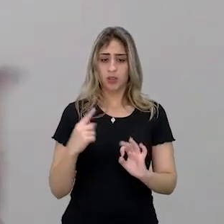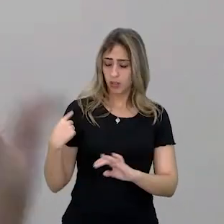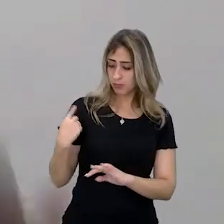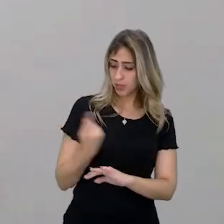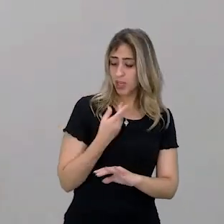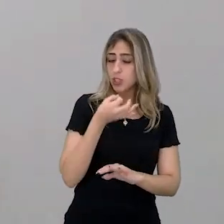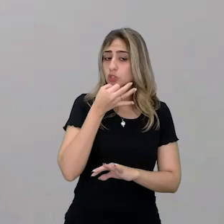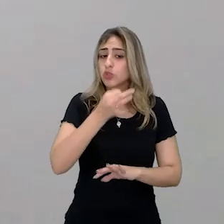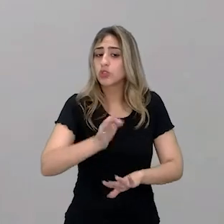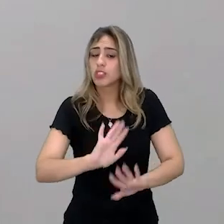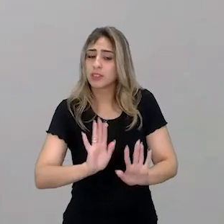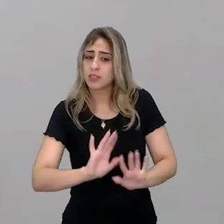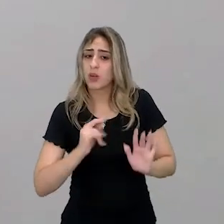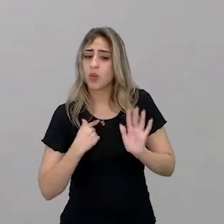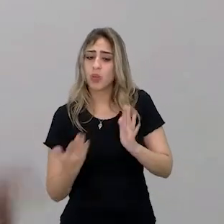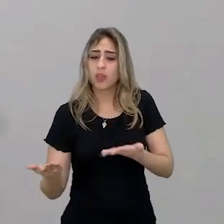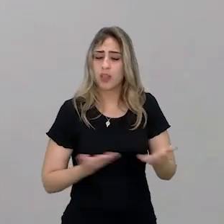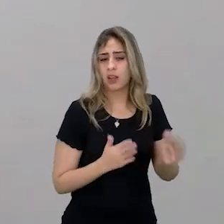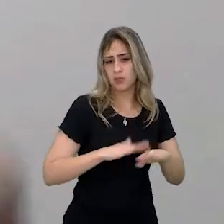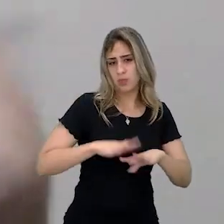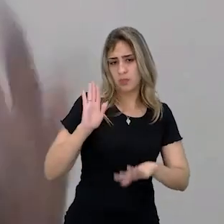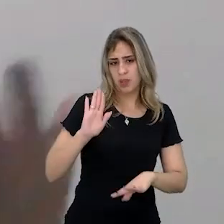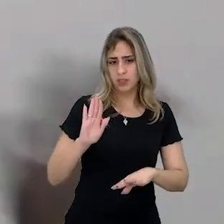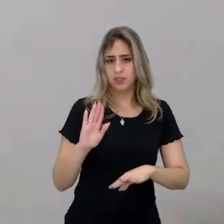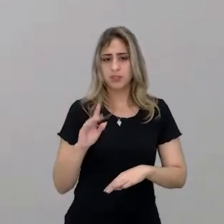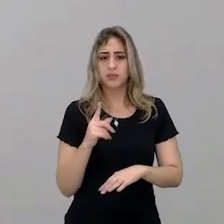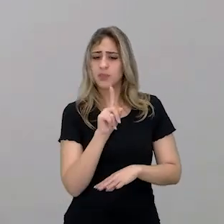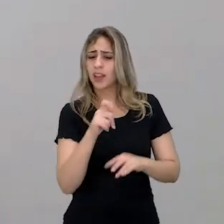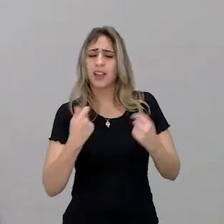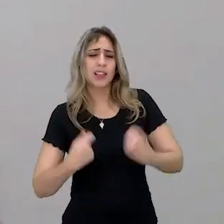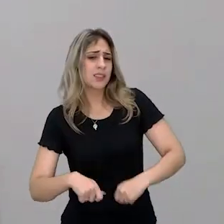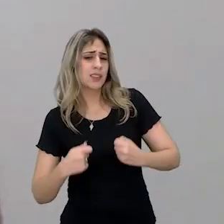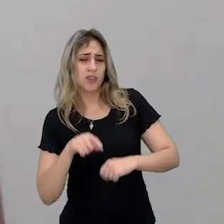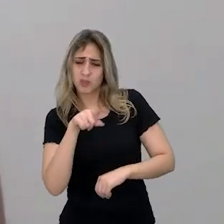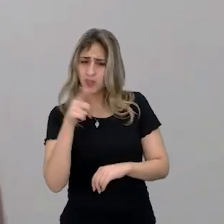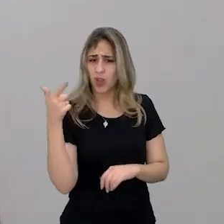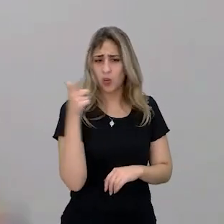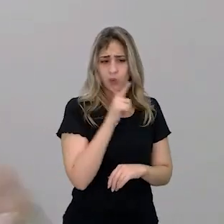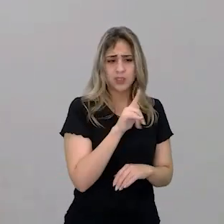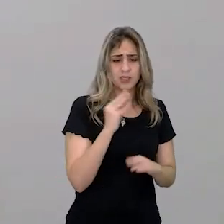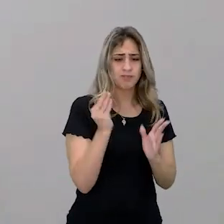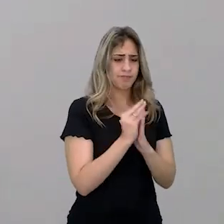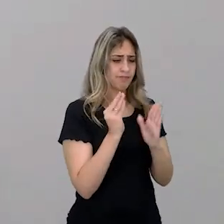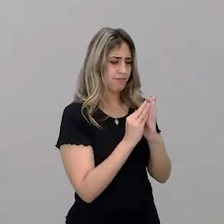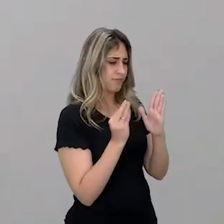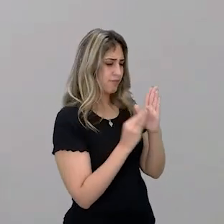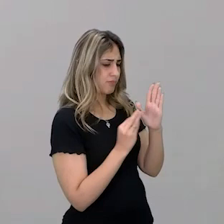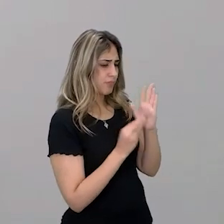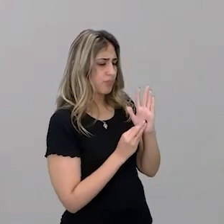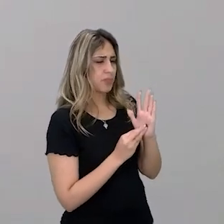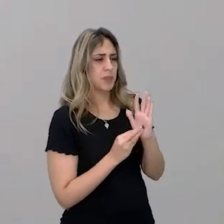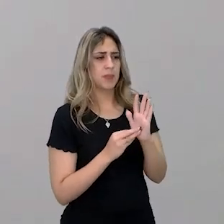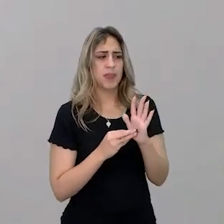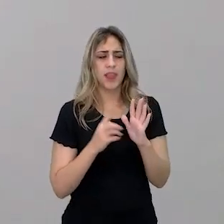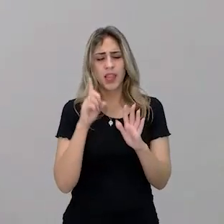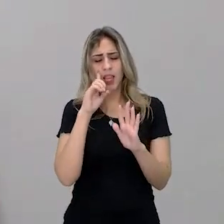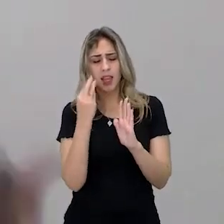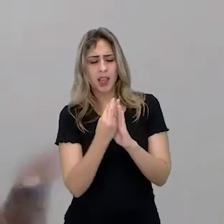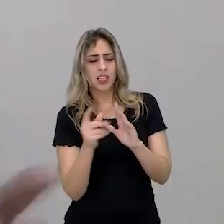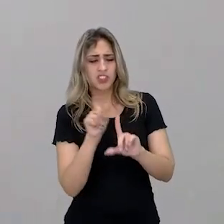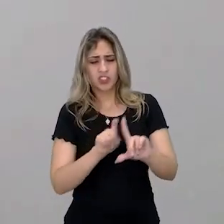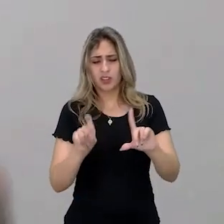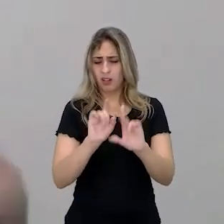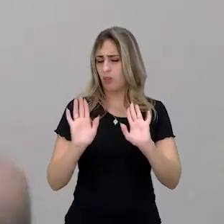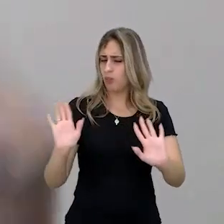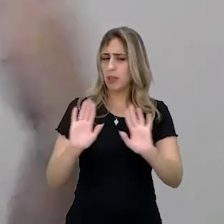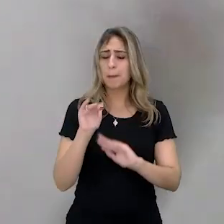uma sugestão que eu estou trazendo a mais. Não que necessariamente você vai conseguir aplicar, tendo em vista a data que a gente está e tudo